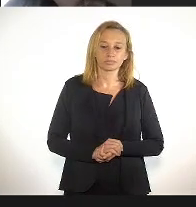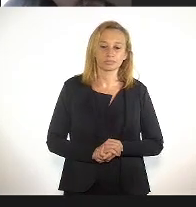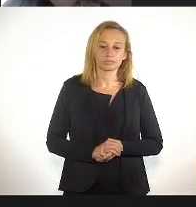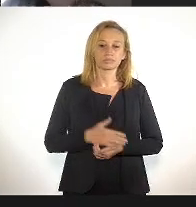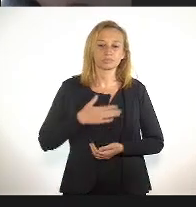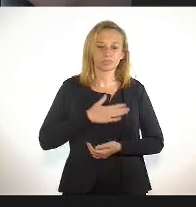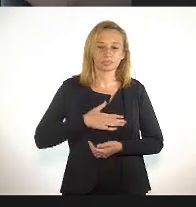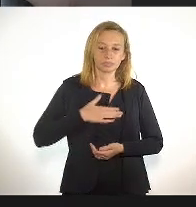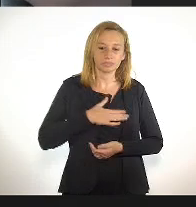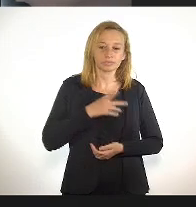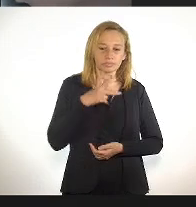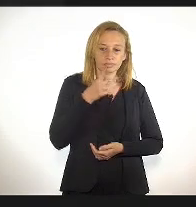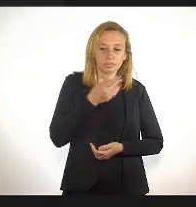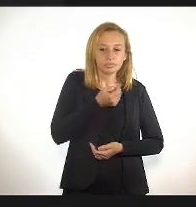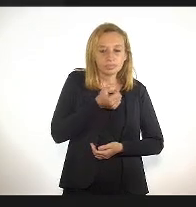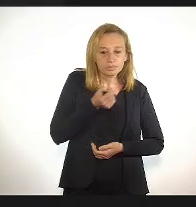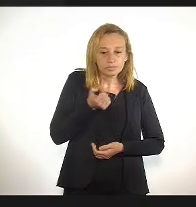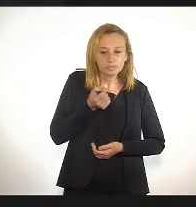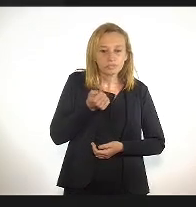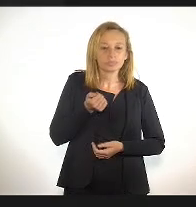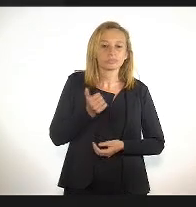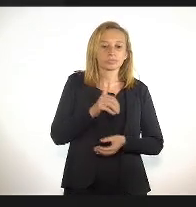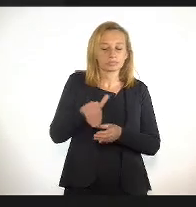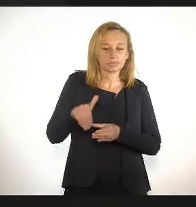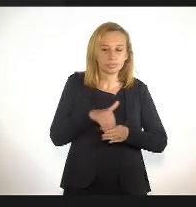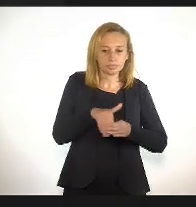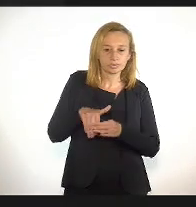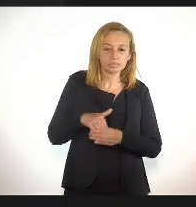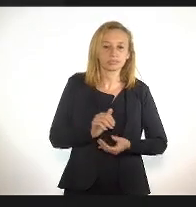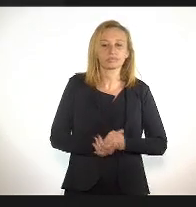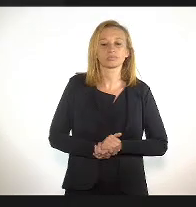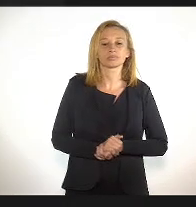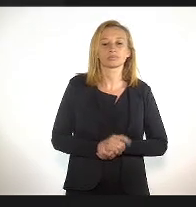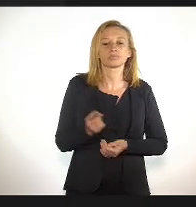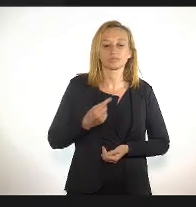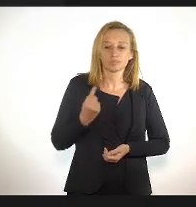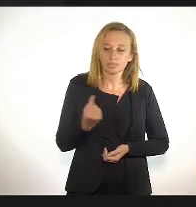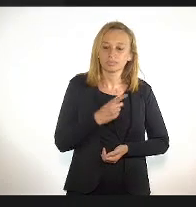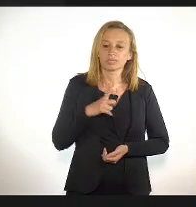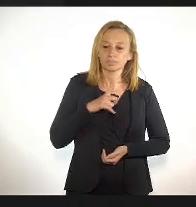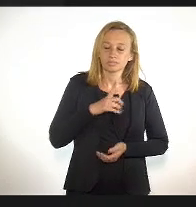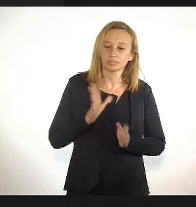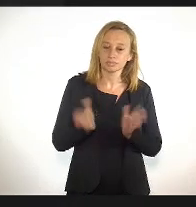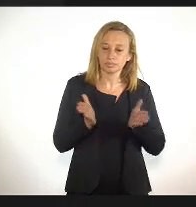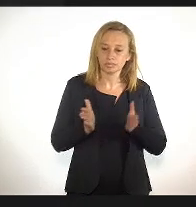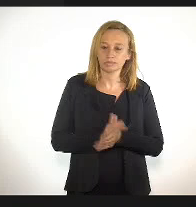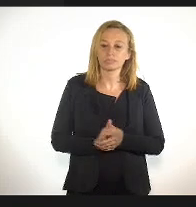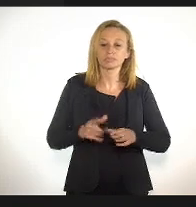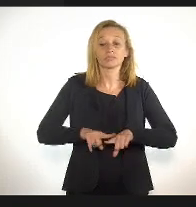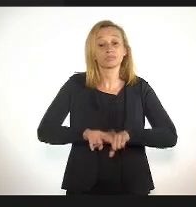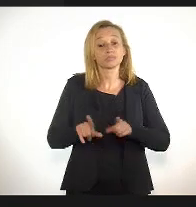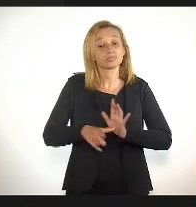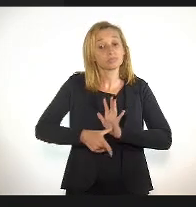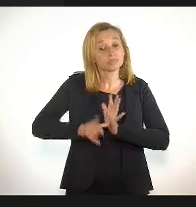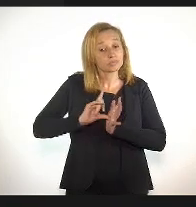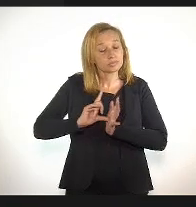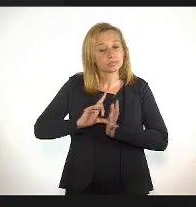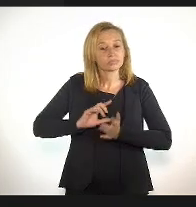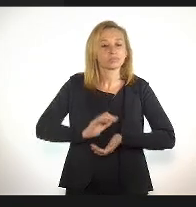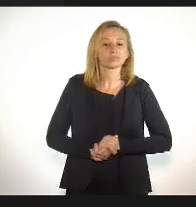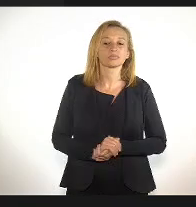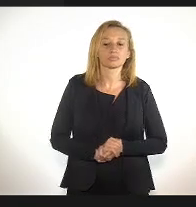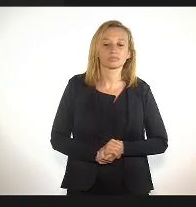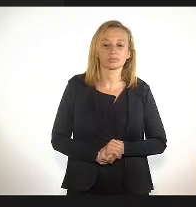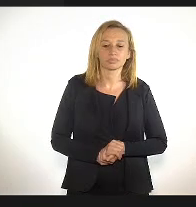gostaria de falar um pouquinho sobre a eleição que nós passamos agora, mas antes disso,